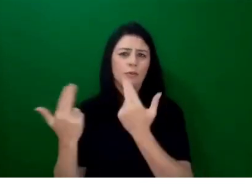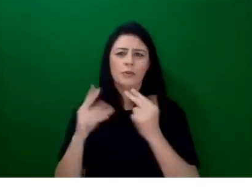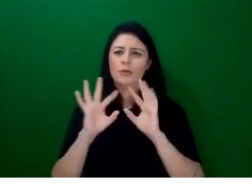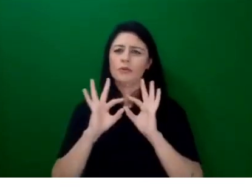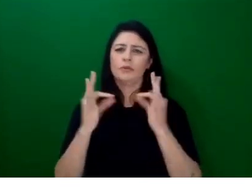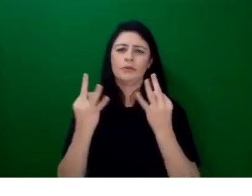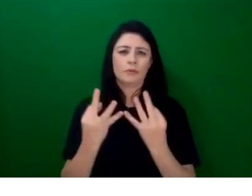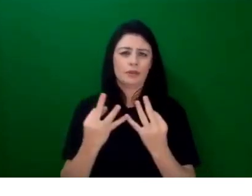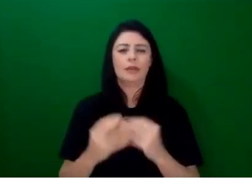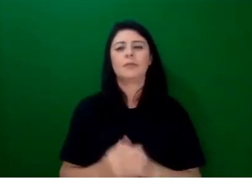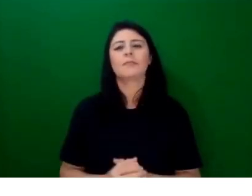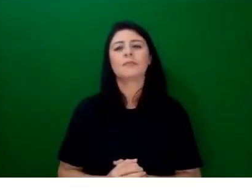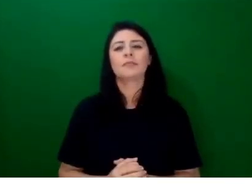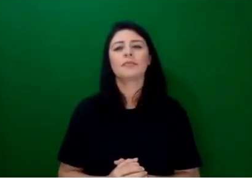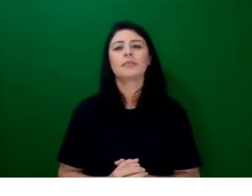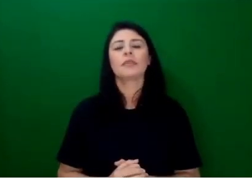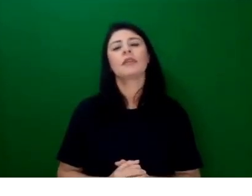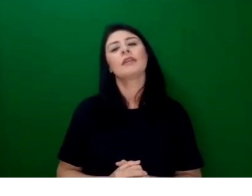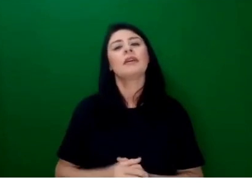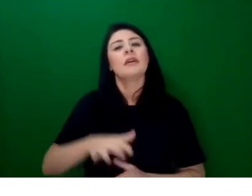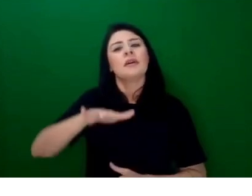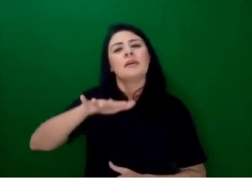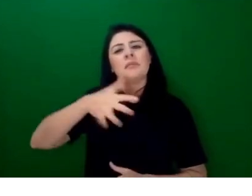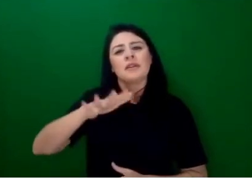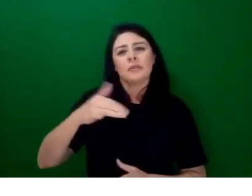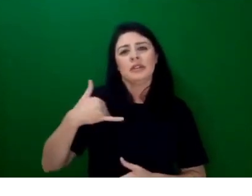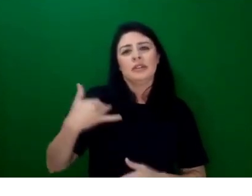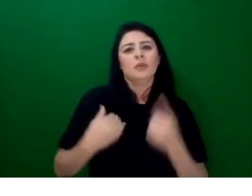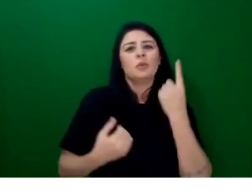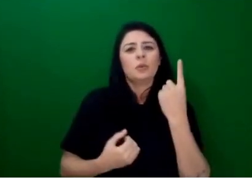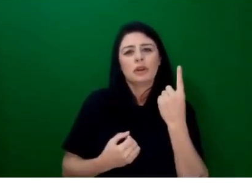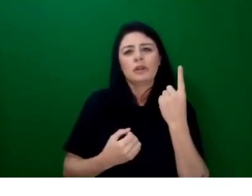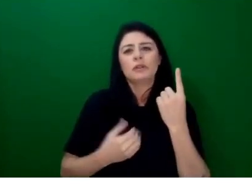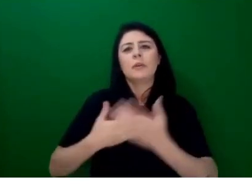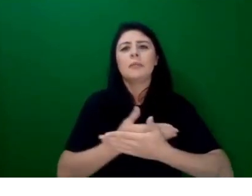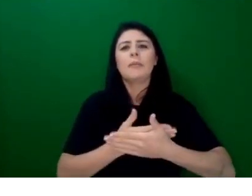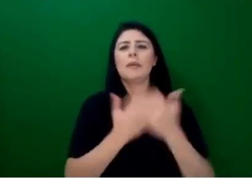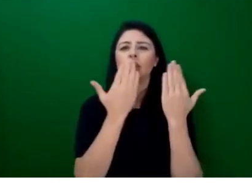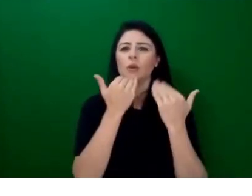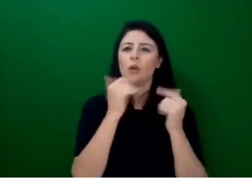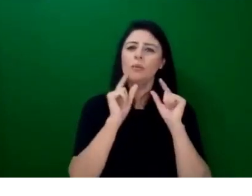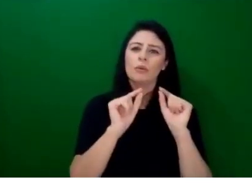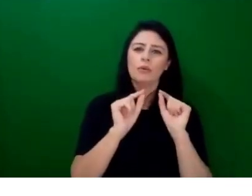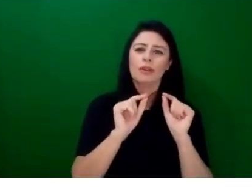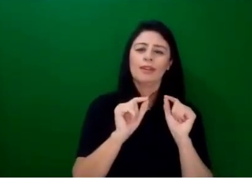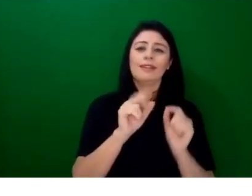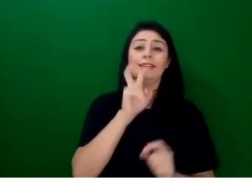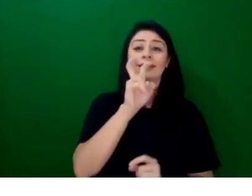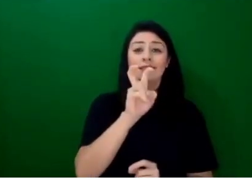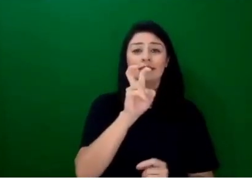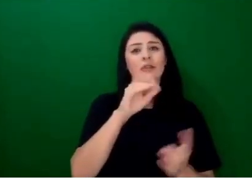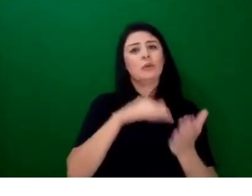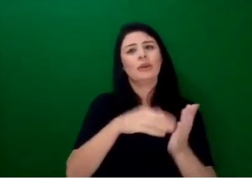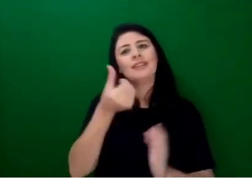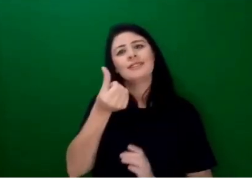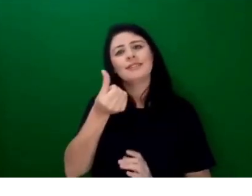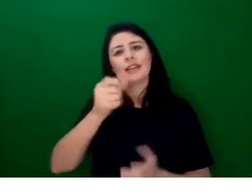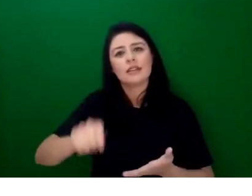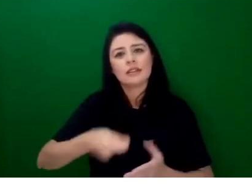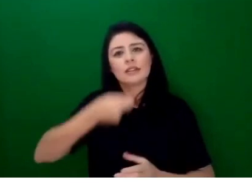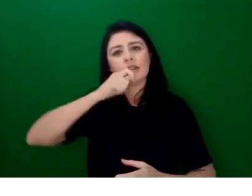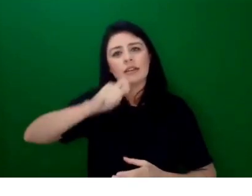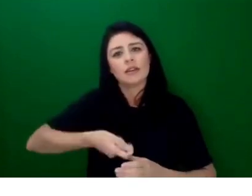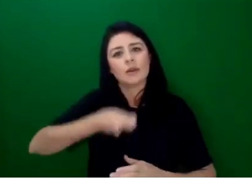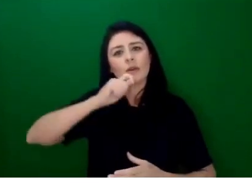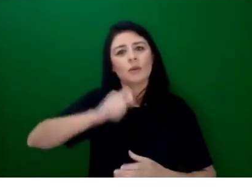come. Uma média que os bebês comem de 1 ano é, em média, de 5 a 6 colheres de